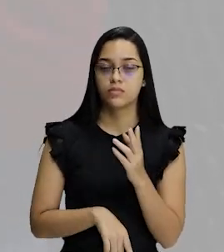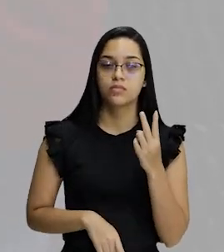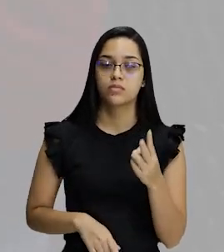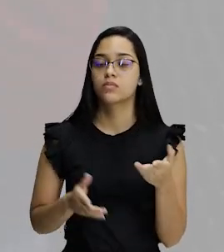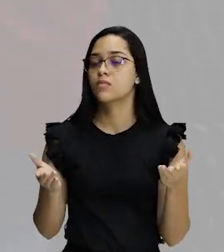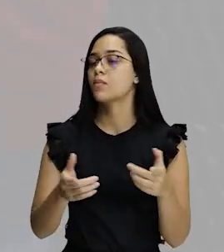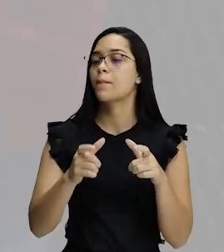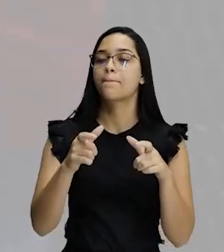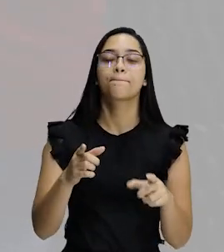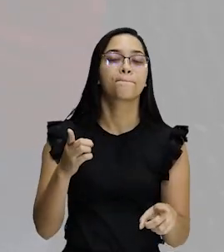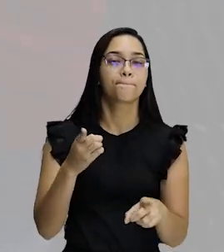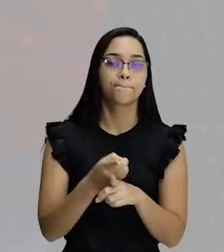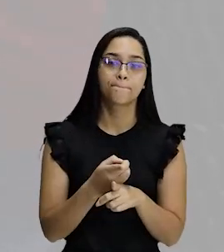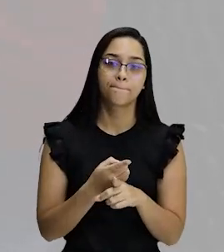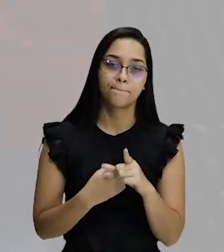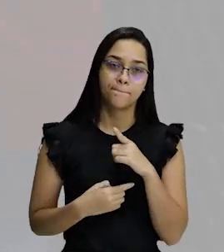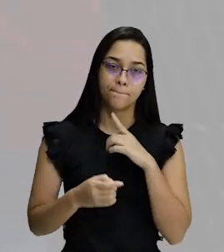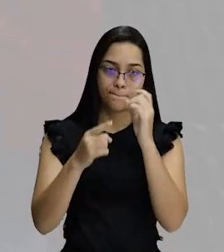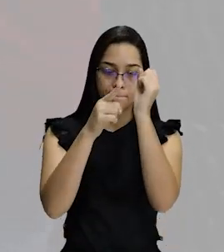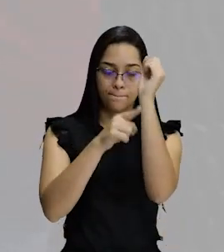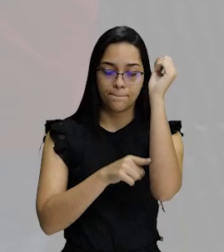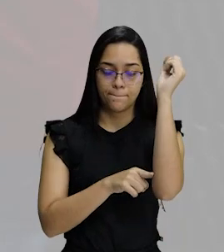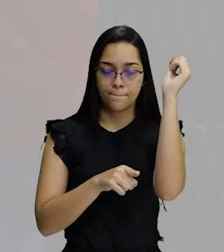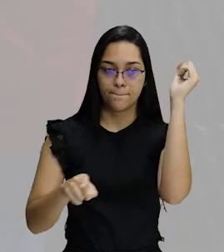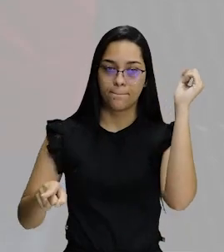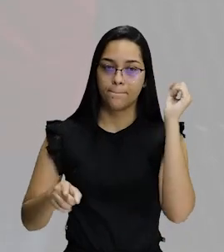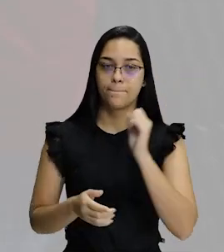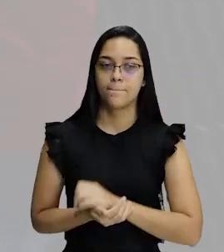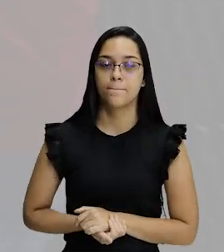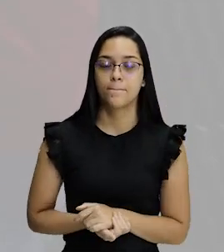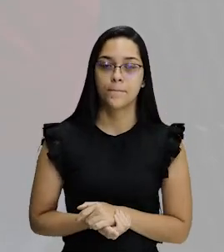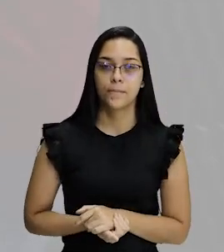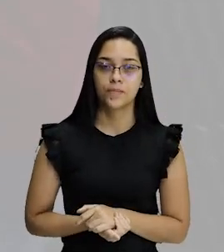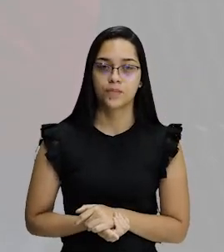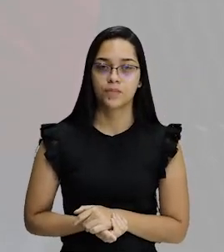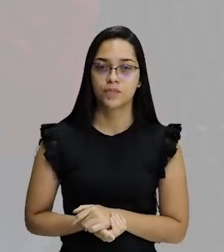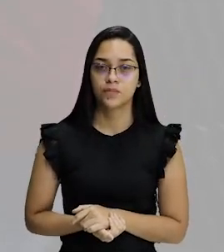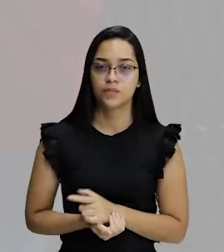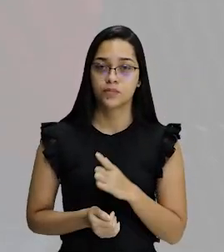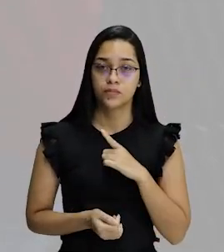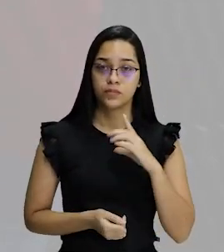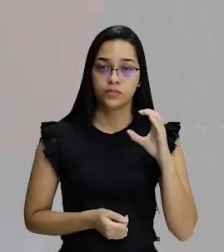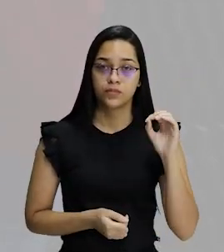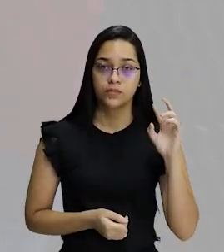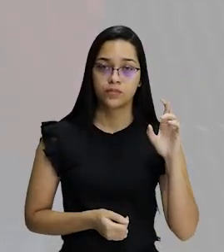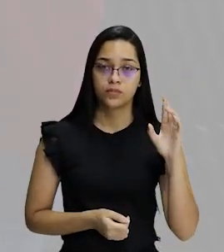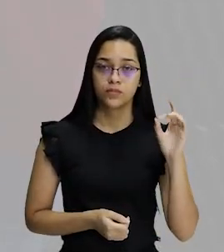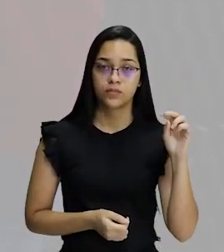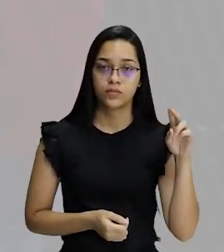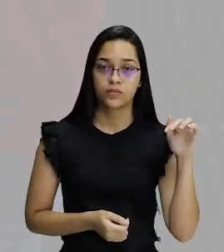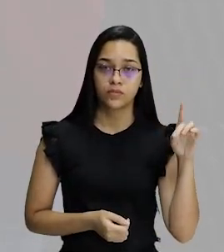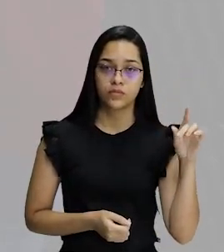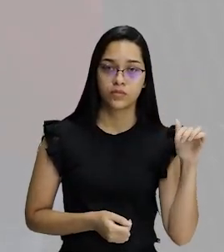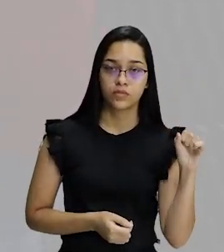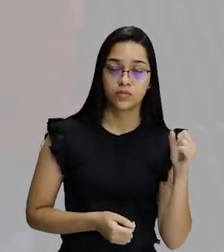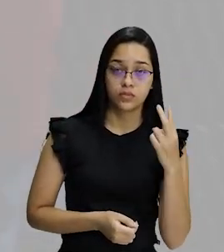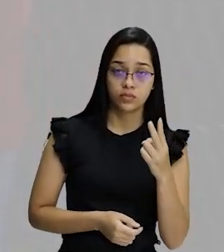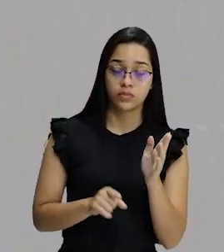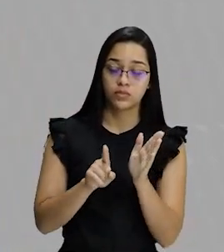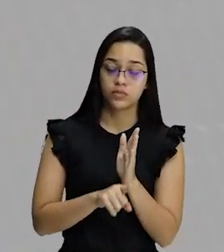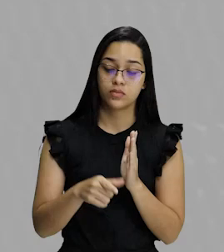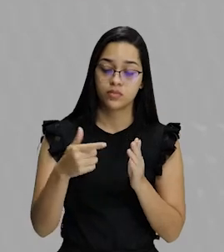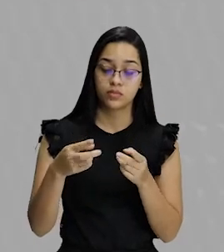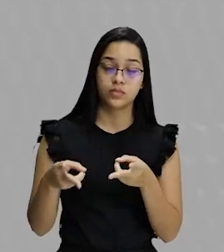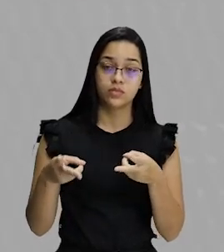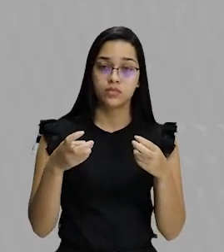fazer a localização aqui desse ponto D, de coordenada 2 e menos 2. Perceba